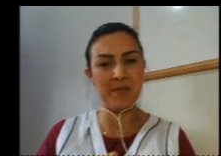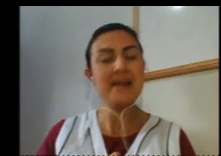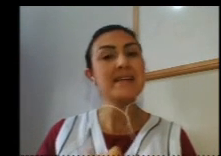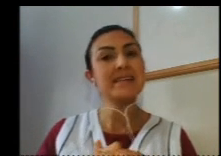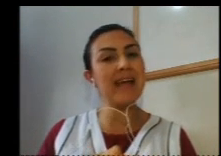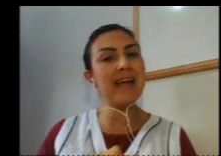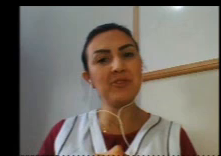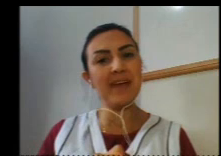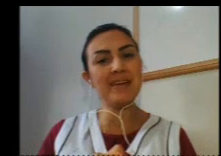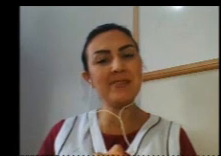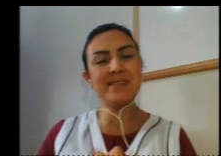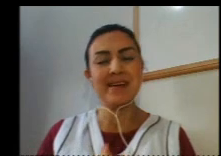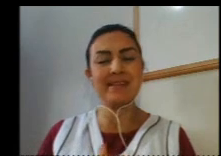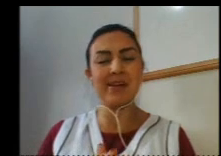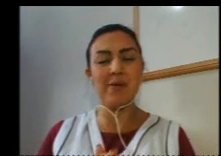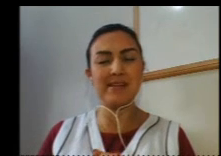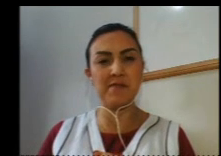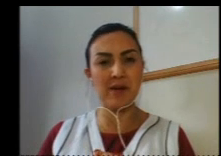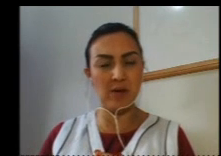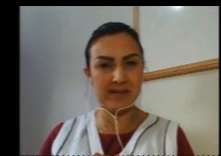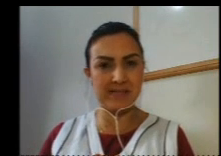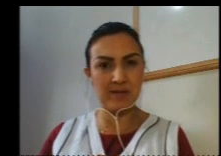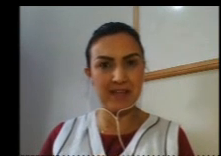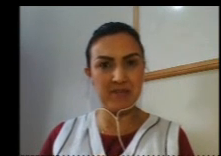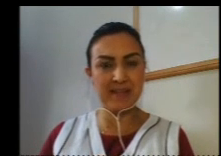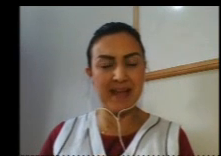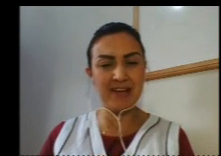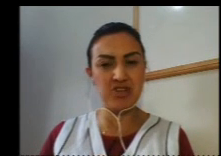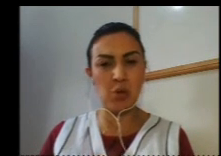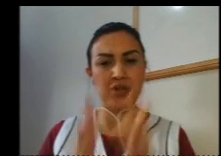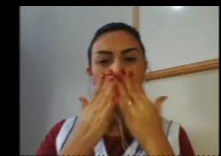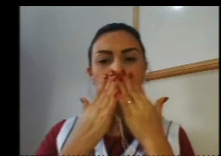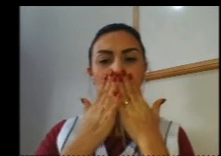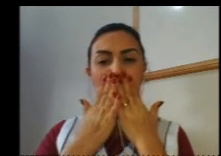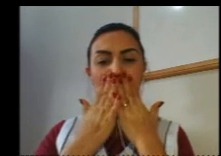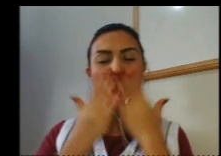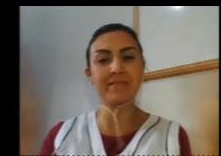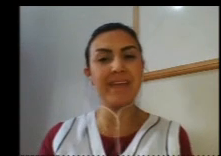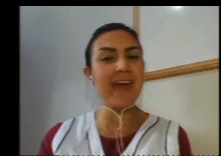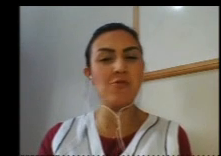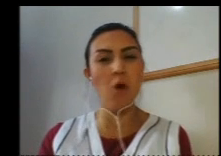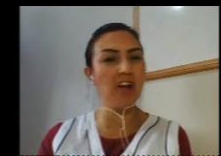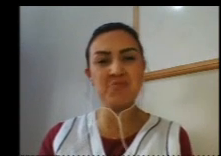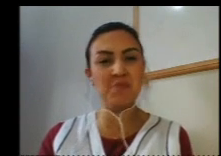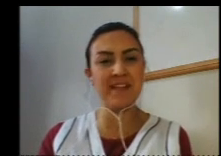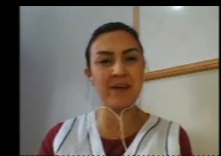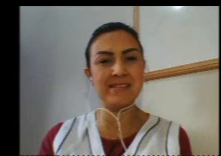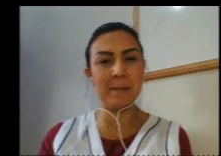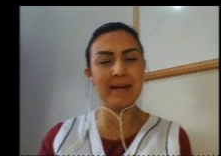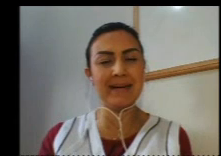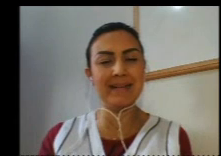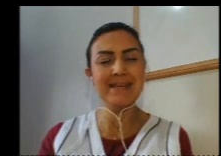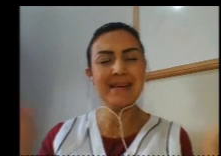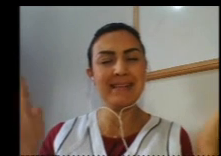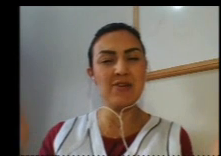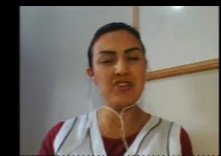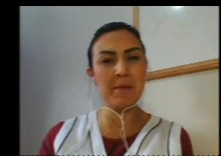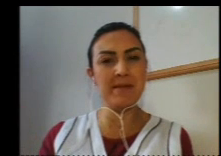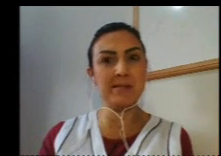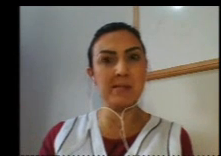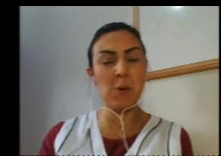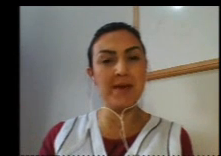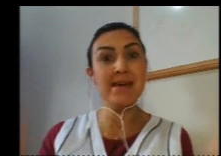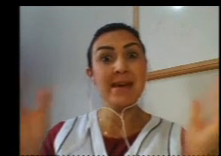Brasil. Certo, queridos? Então essa foi a correção da atividade de hoje. Tenha um ótimo final de semana.